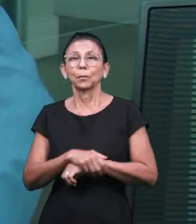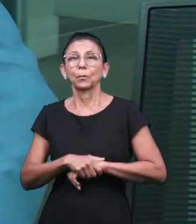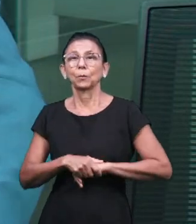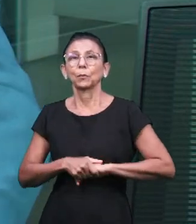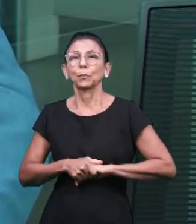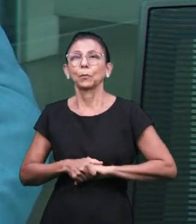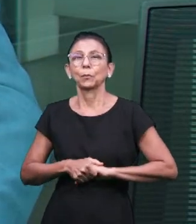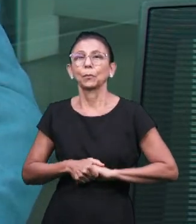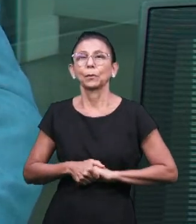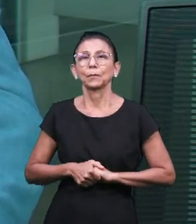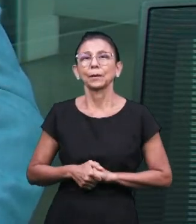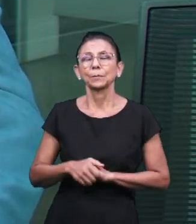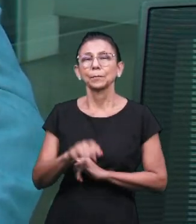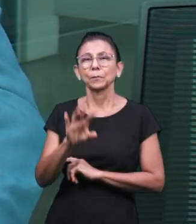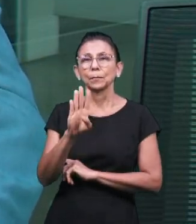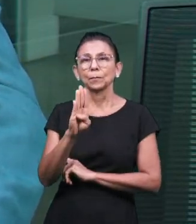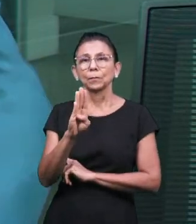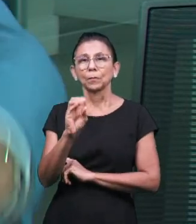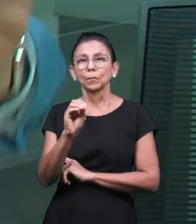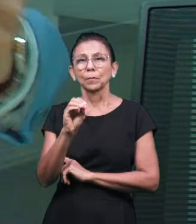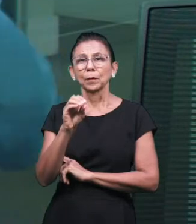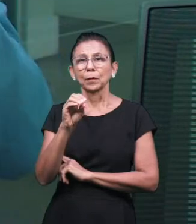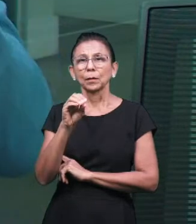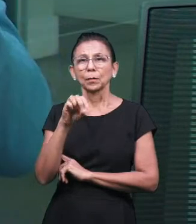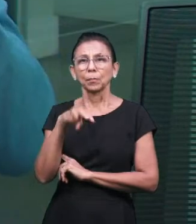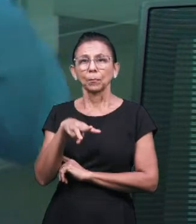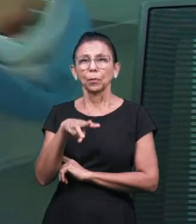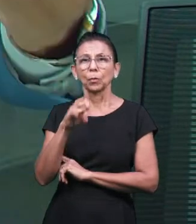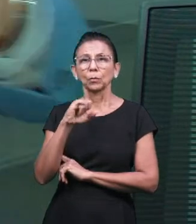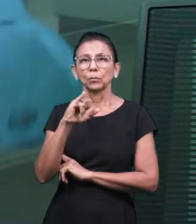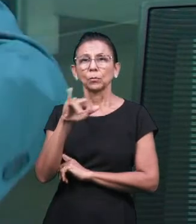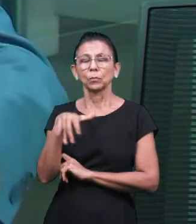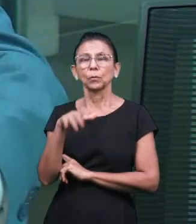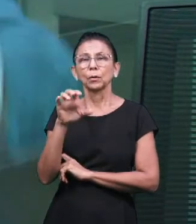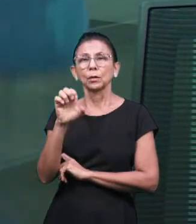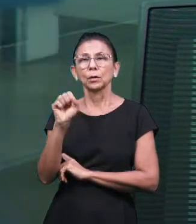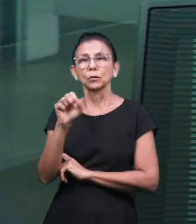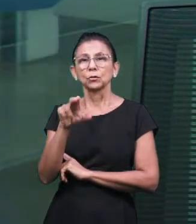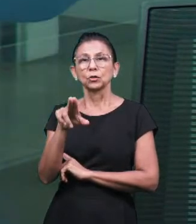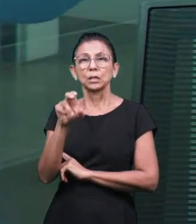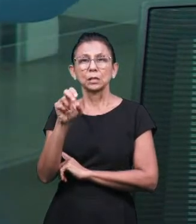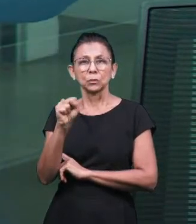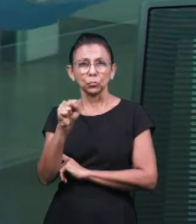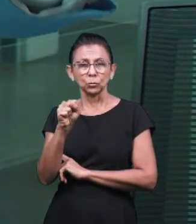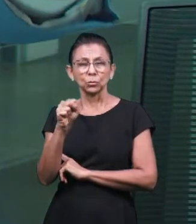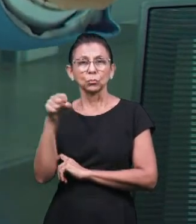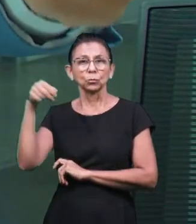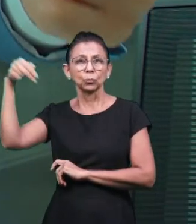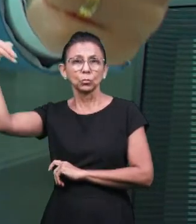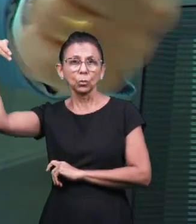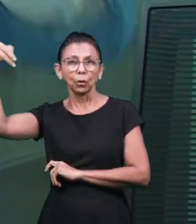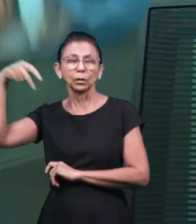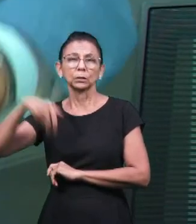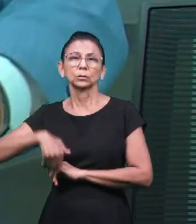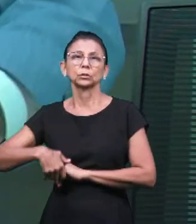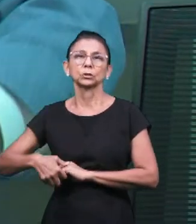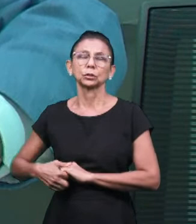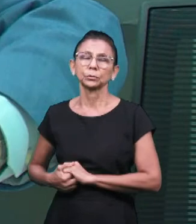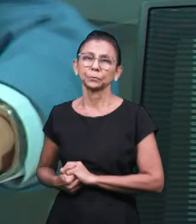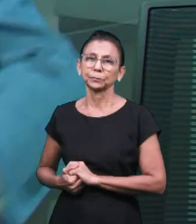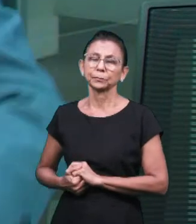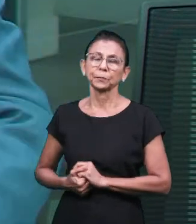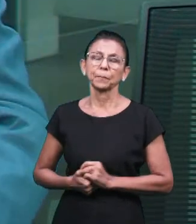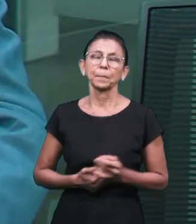para Bom Jesus do Norte. Nós tínhamos aberto um trabalho em Bom Jesus do Norte. Tinha um trabalho em Bom Jesus do Itabapoana, nós tínhamos